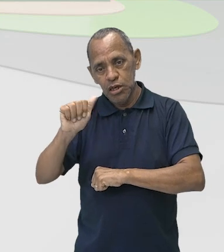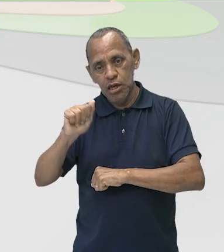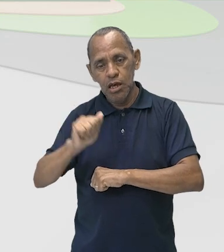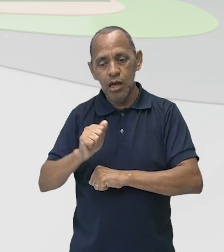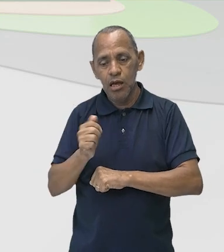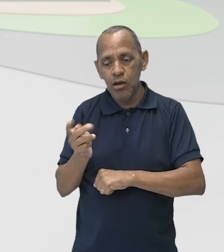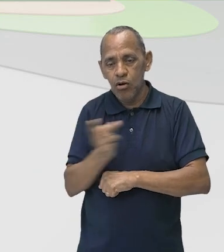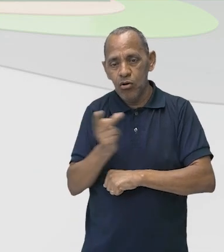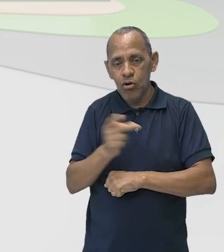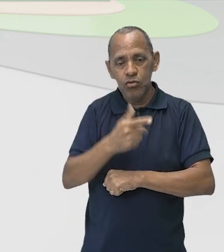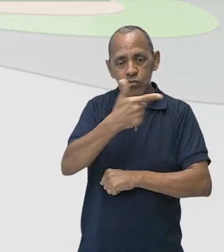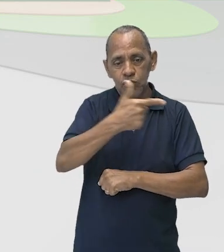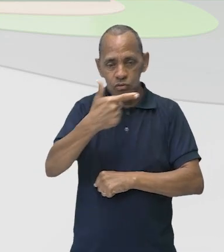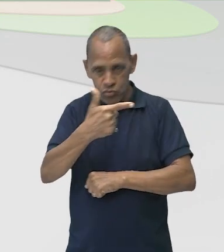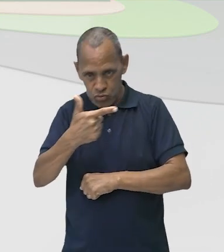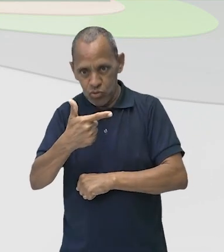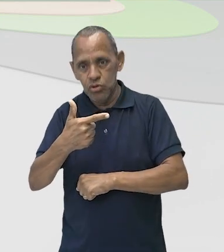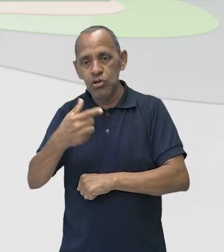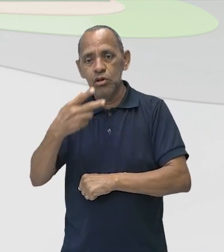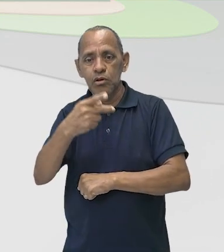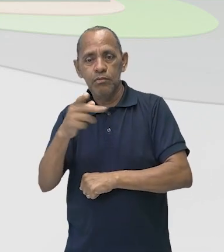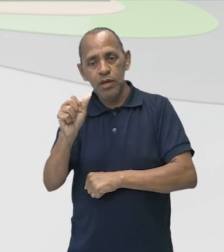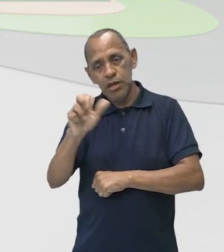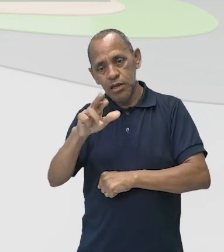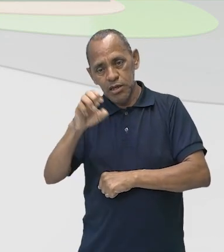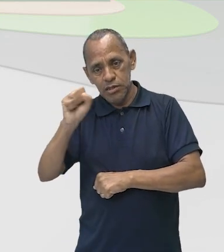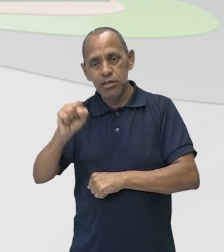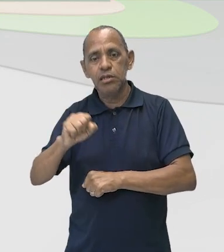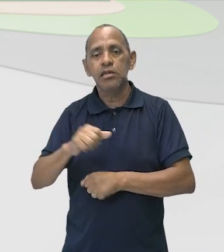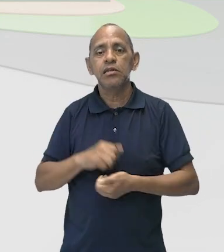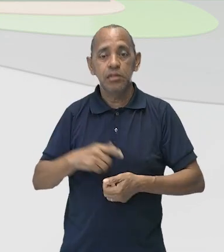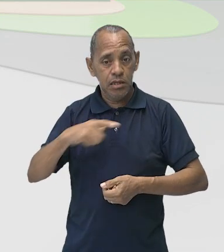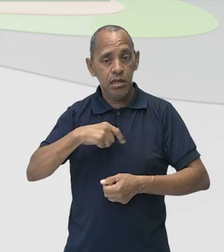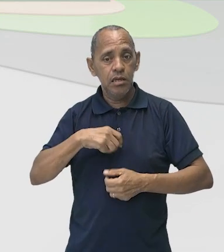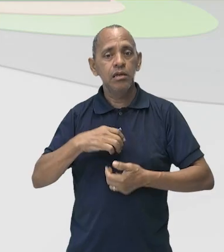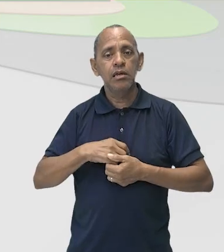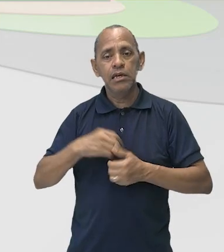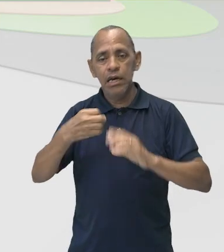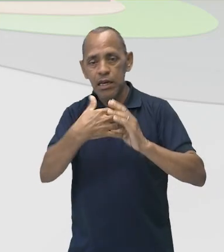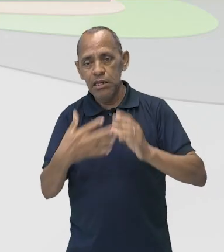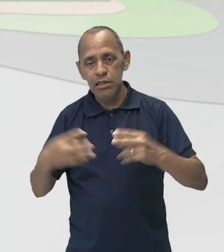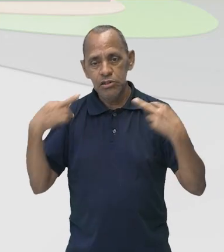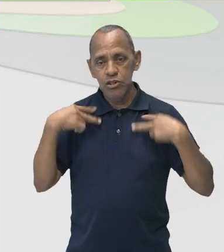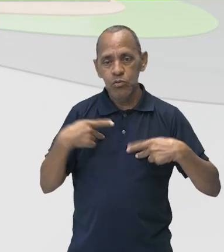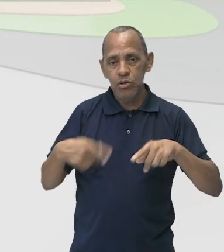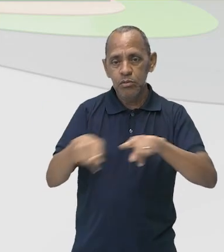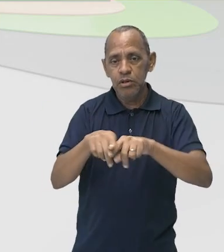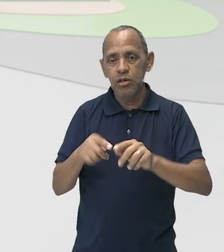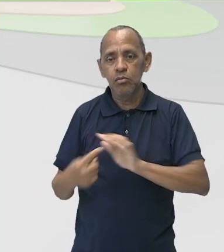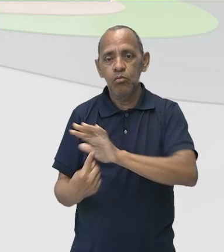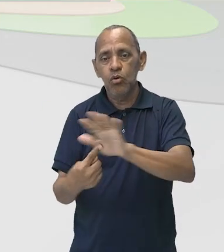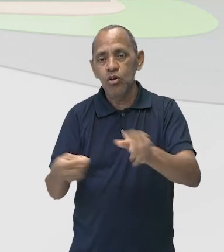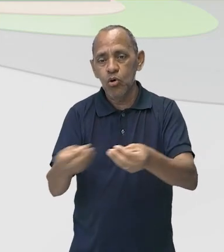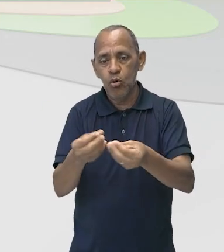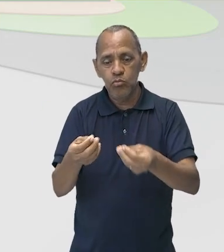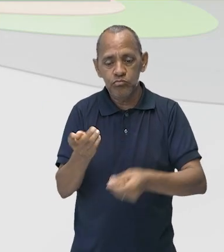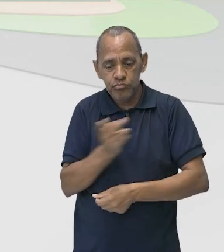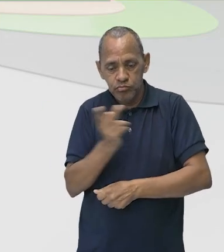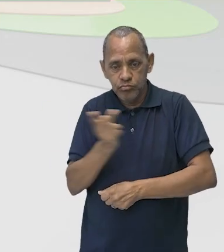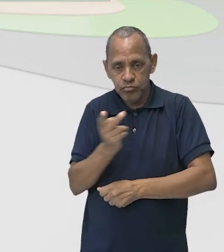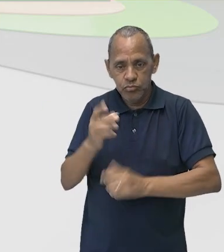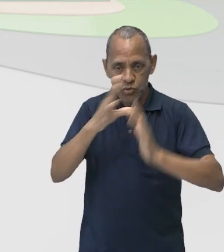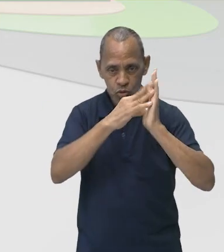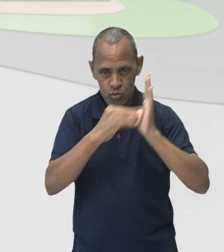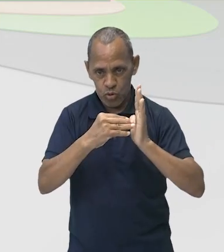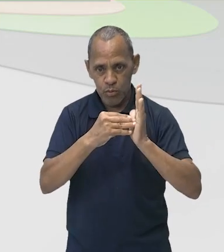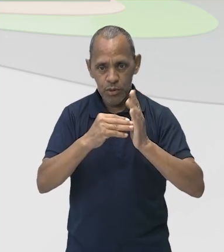outros 22 pares de cromossomos que compõem o cariótipo humano. E requer dessa forma que ambas